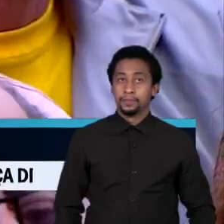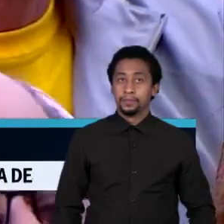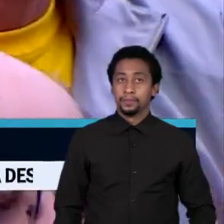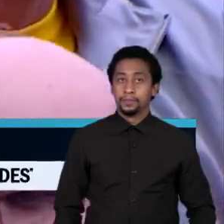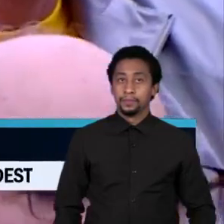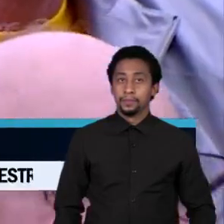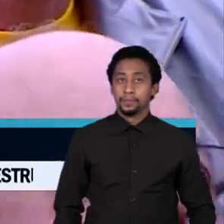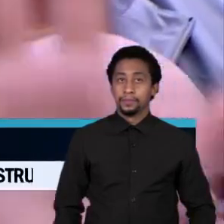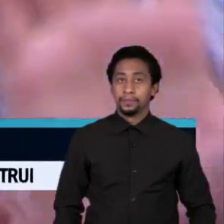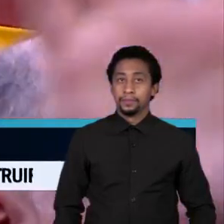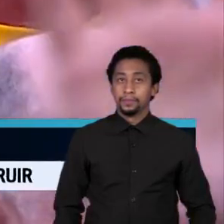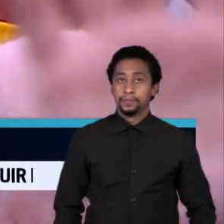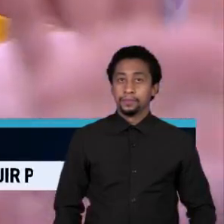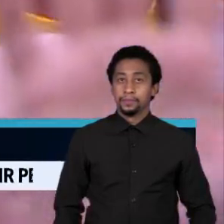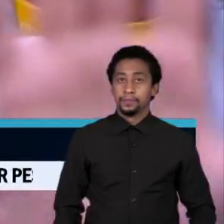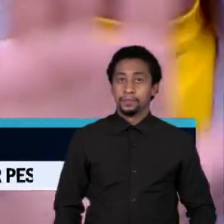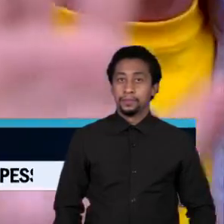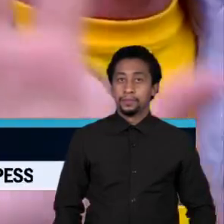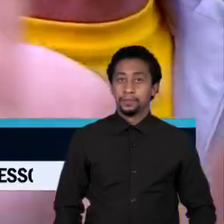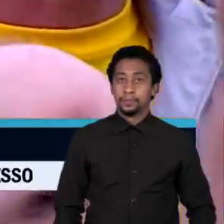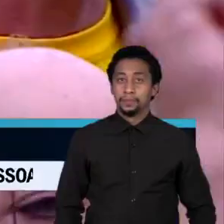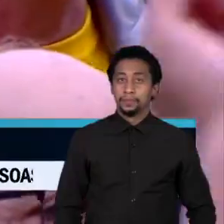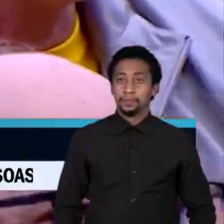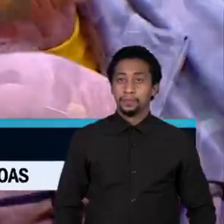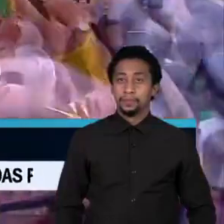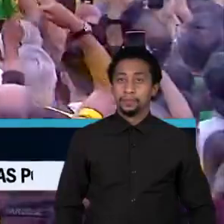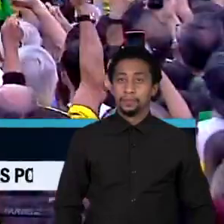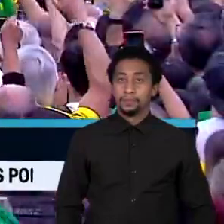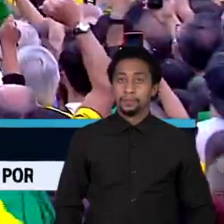ser tomadas.